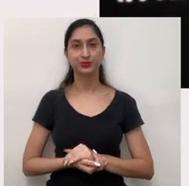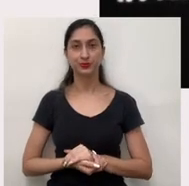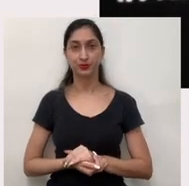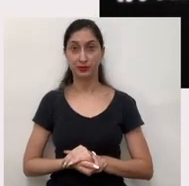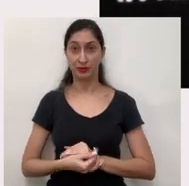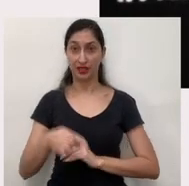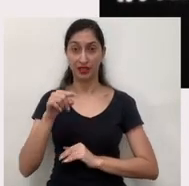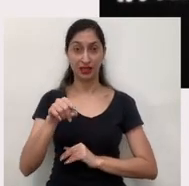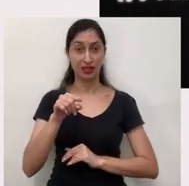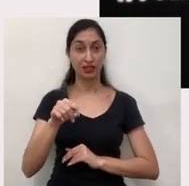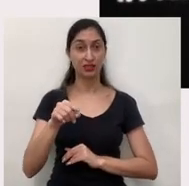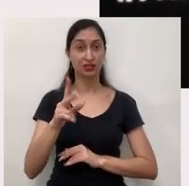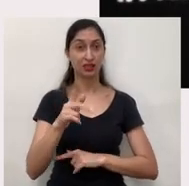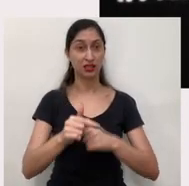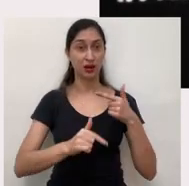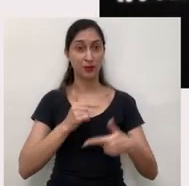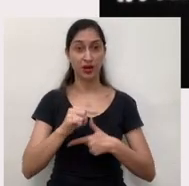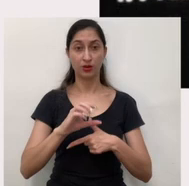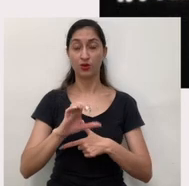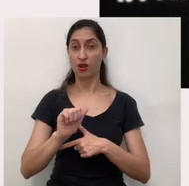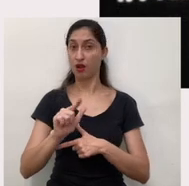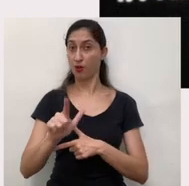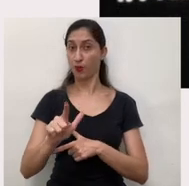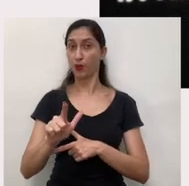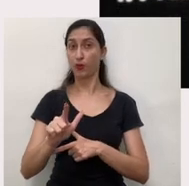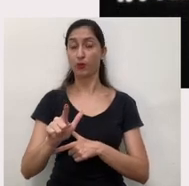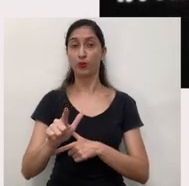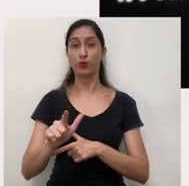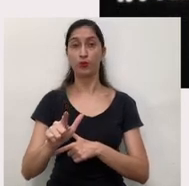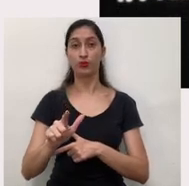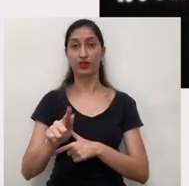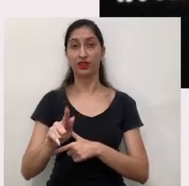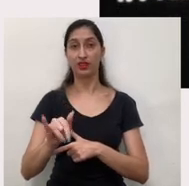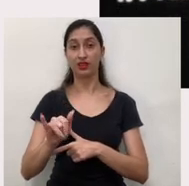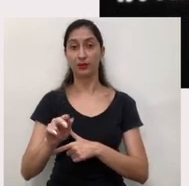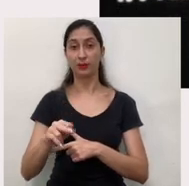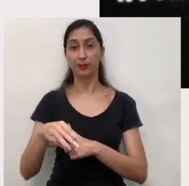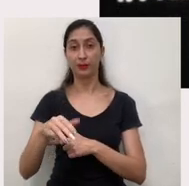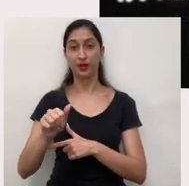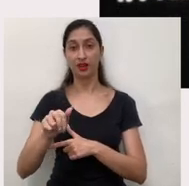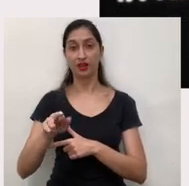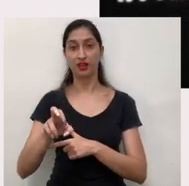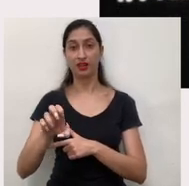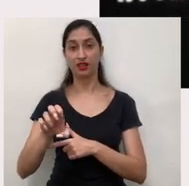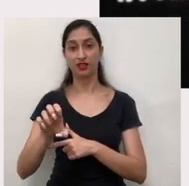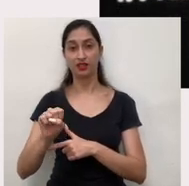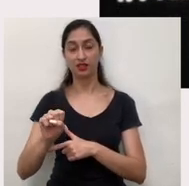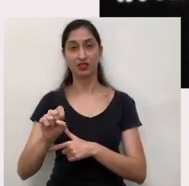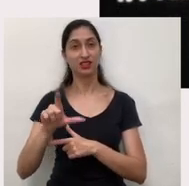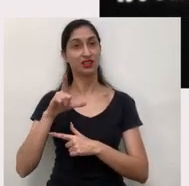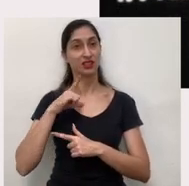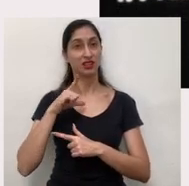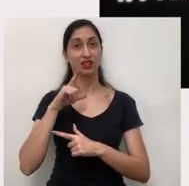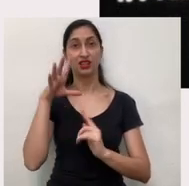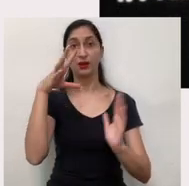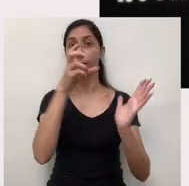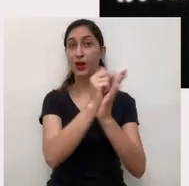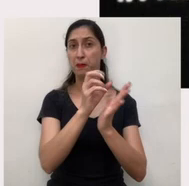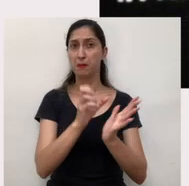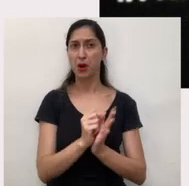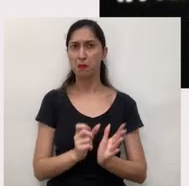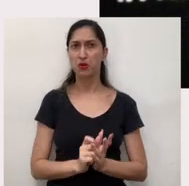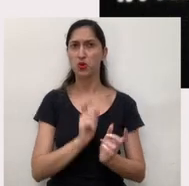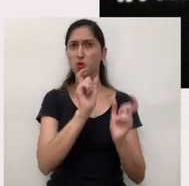Essa obra do Cal Guimarães, que está lá no Graficografia, que é o coletivo, né, essa espécie de inventário de